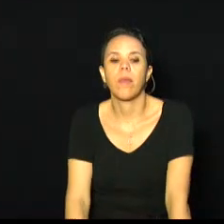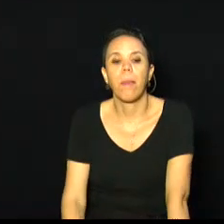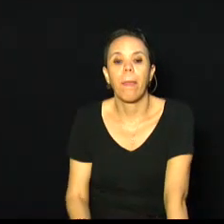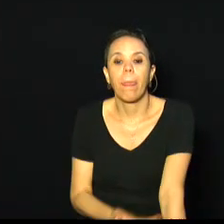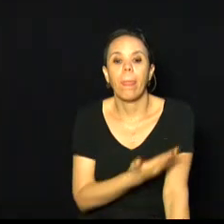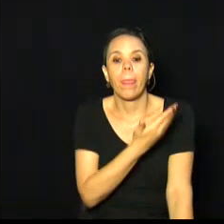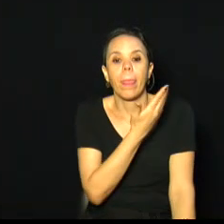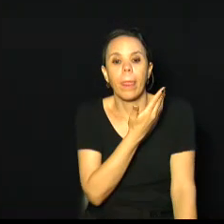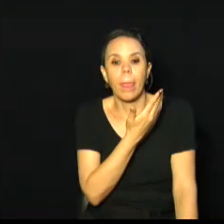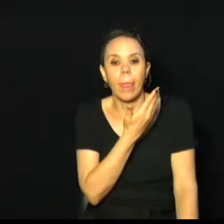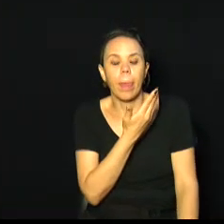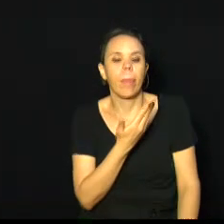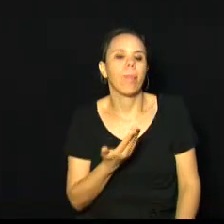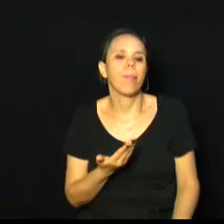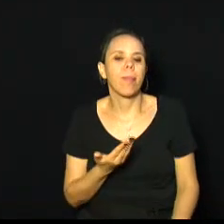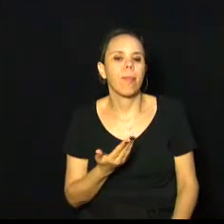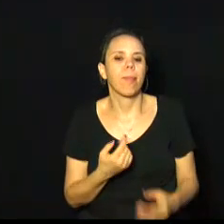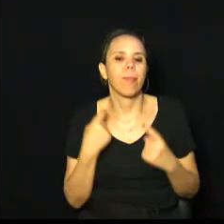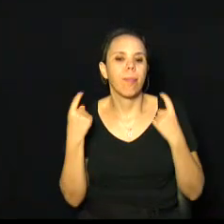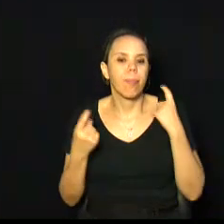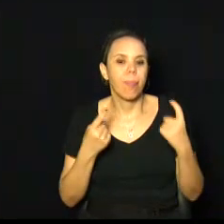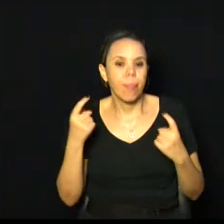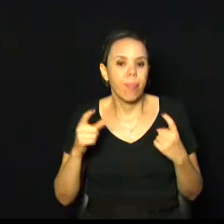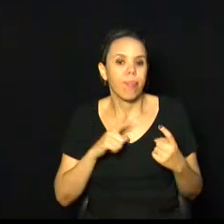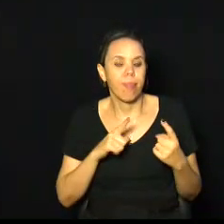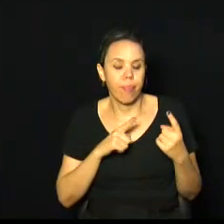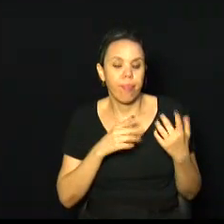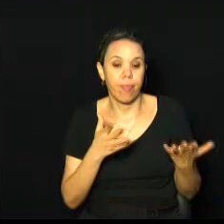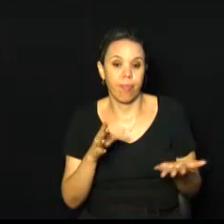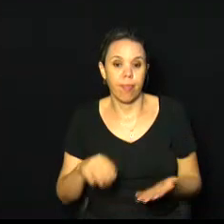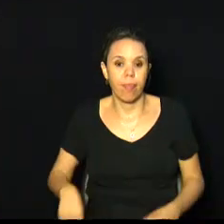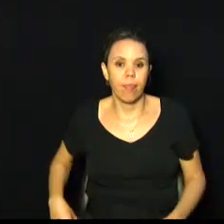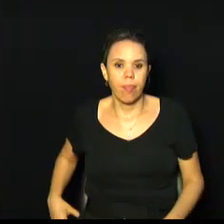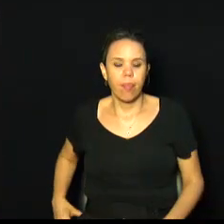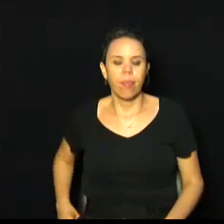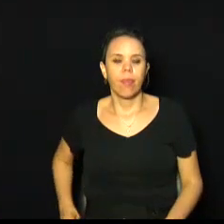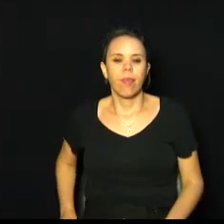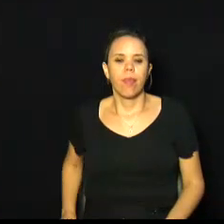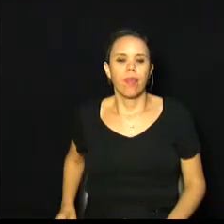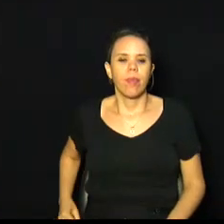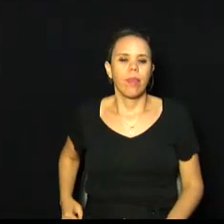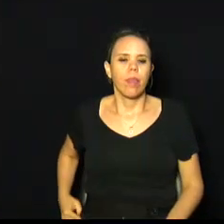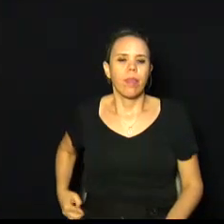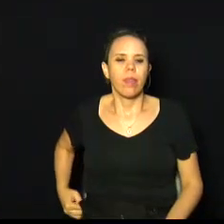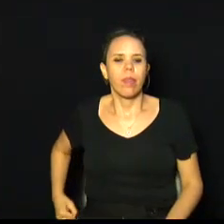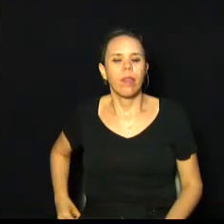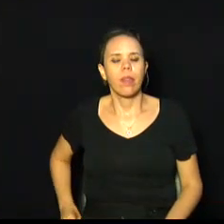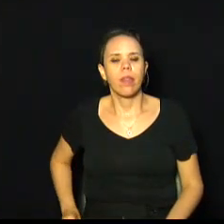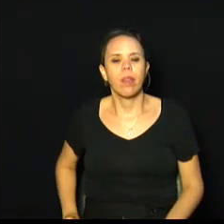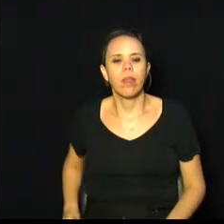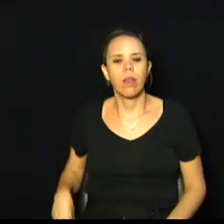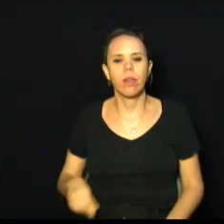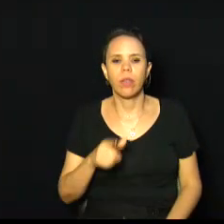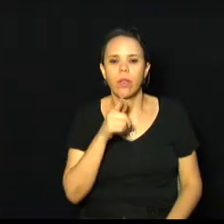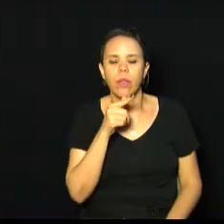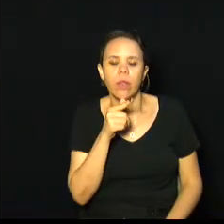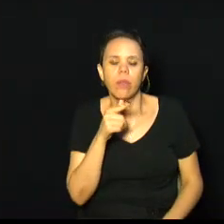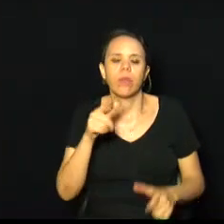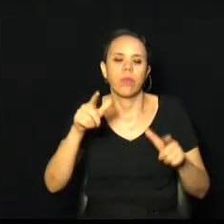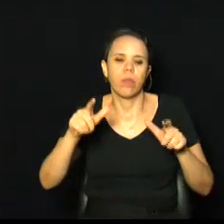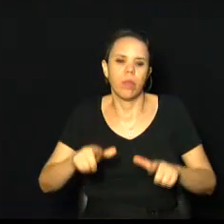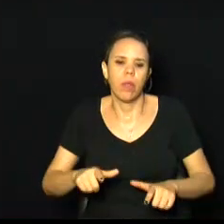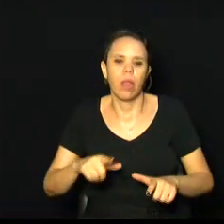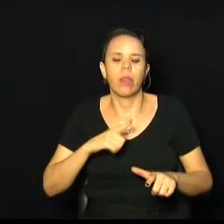é uma outra temerosidade que a gente tem na região, que é a questão dos depósitos de resíduos